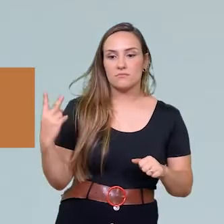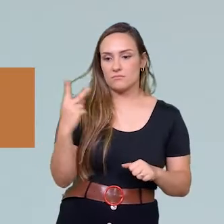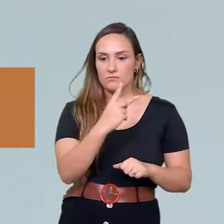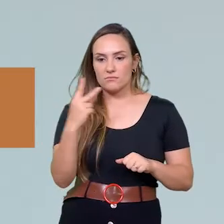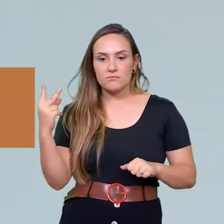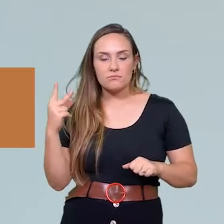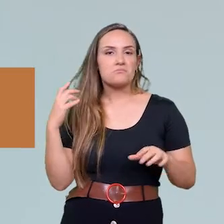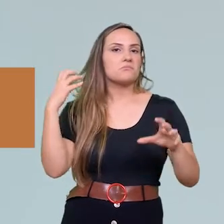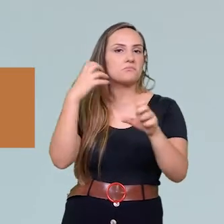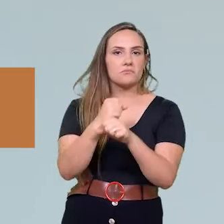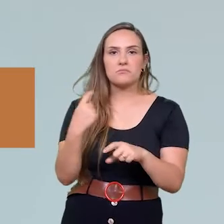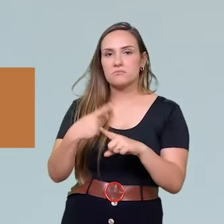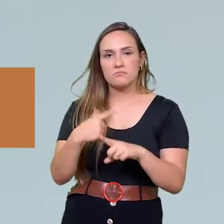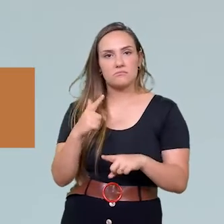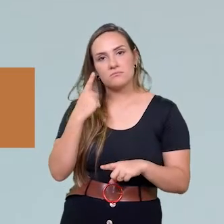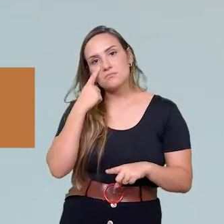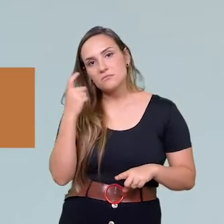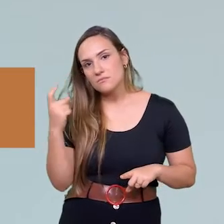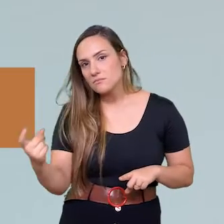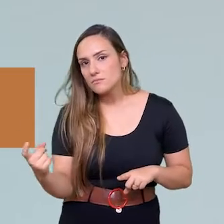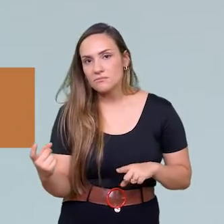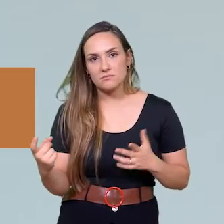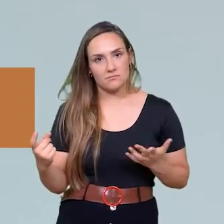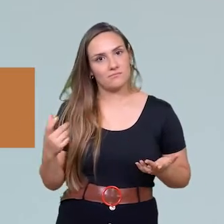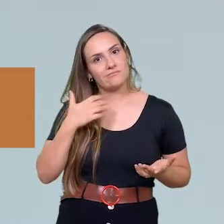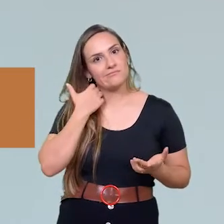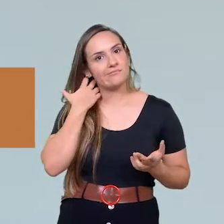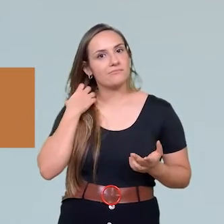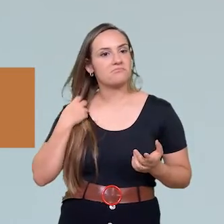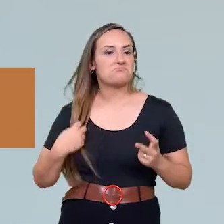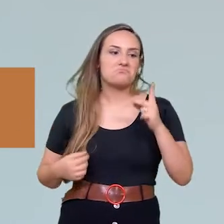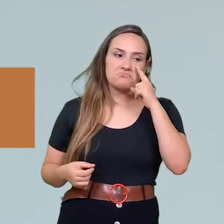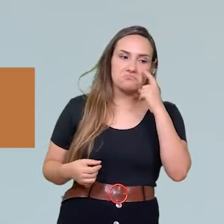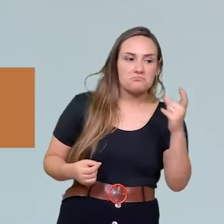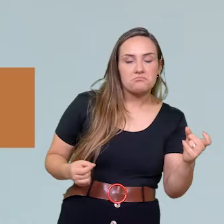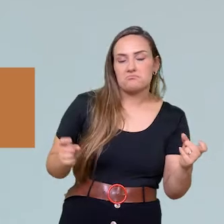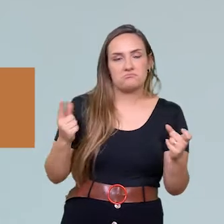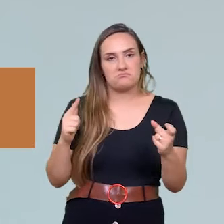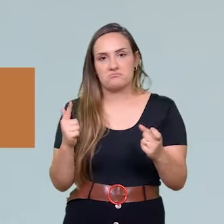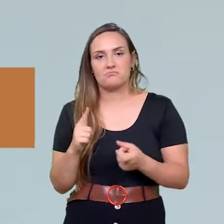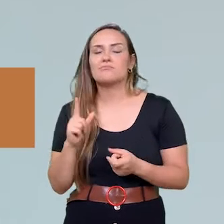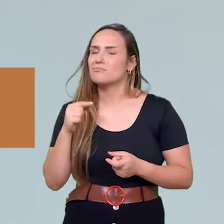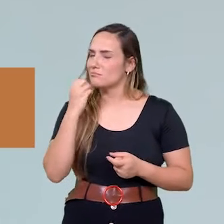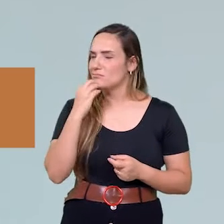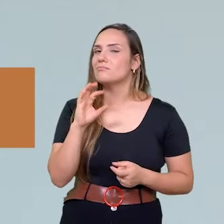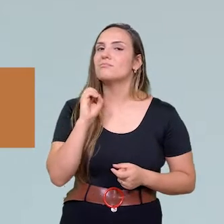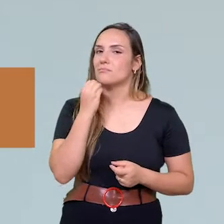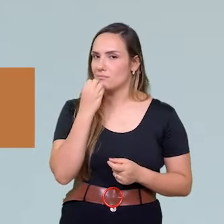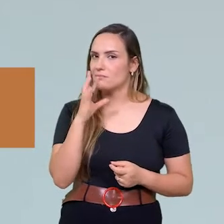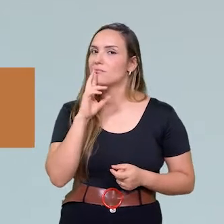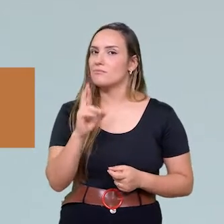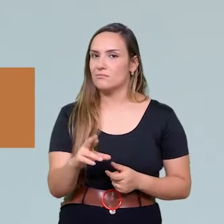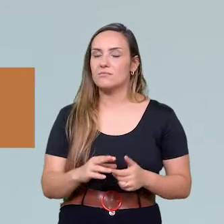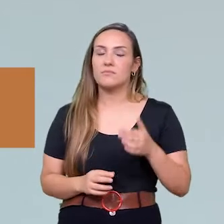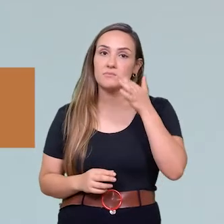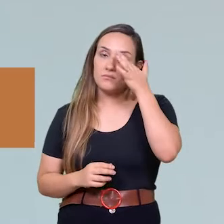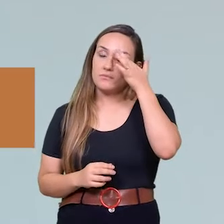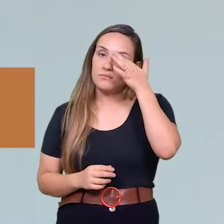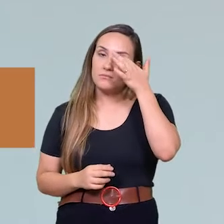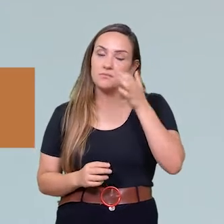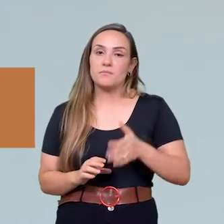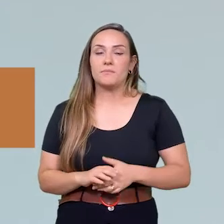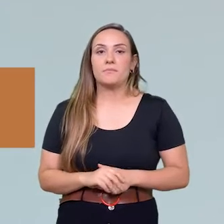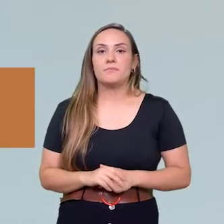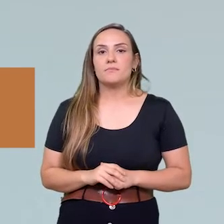porque sabem que aquele profissional não tem nenhum interesse pessoal de beneficiar um ou outro, e tem sido muito produtivo. E